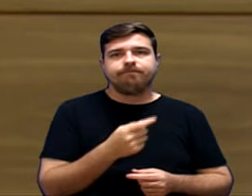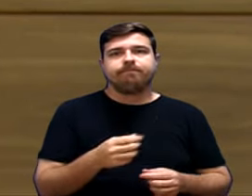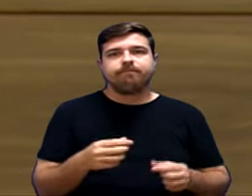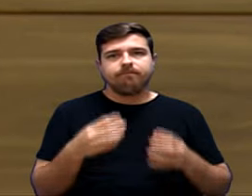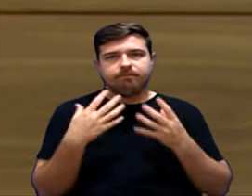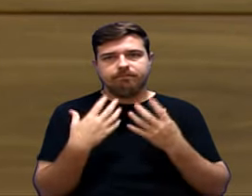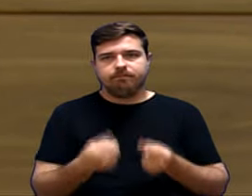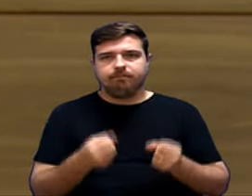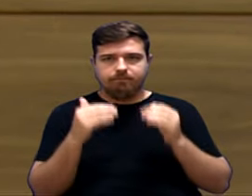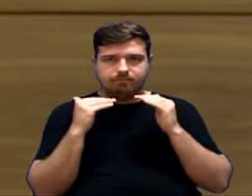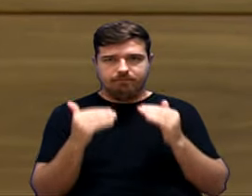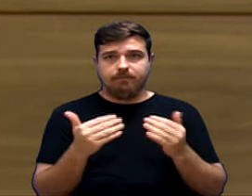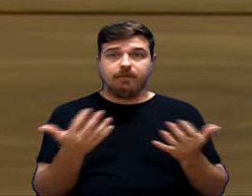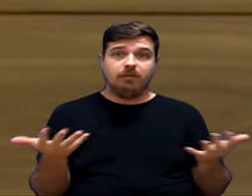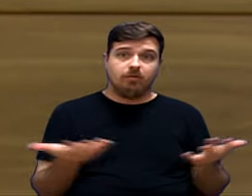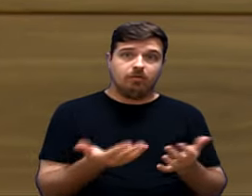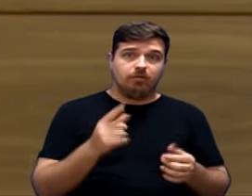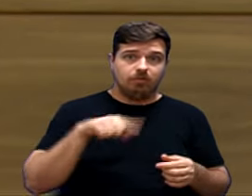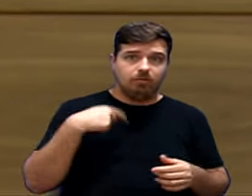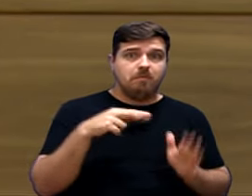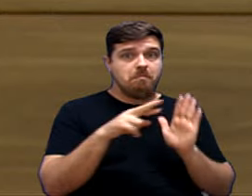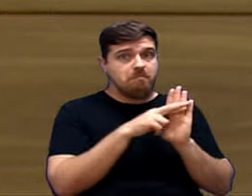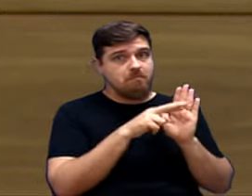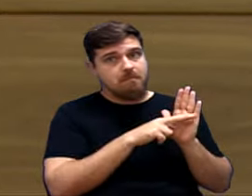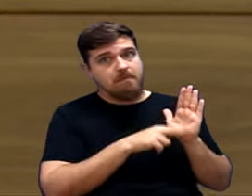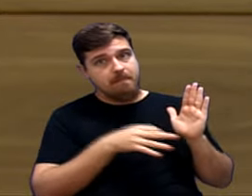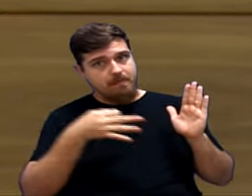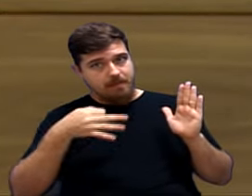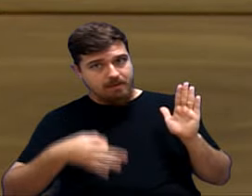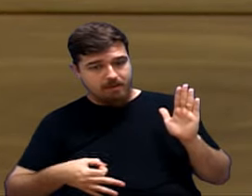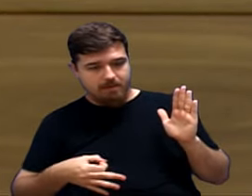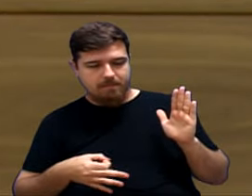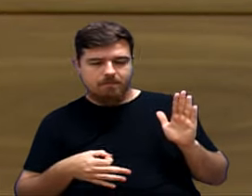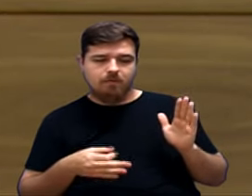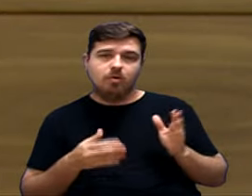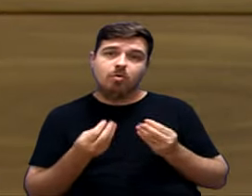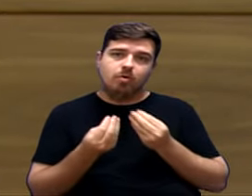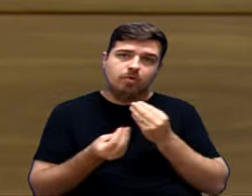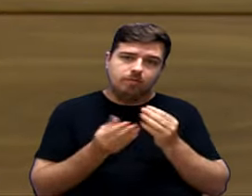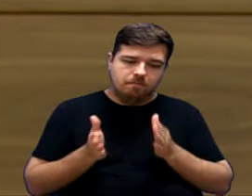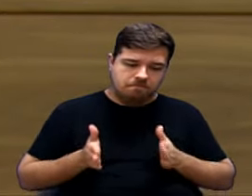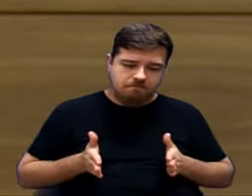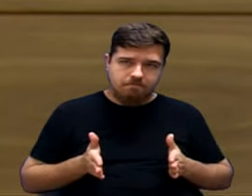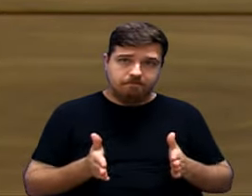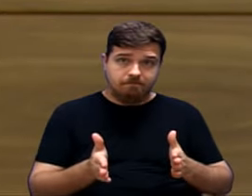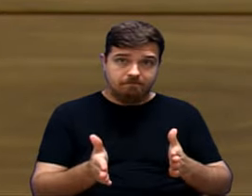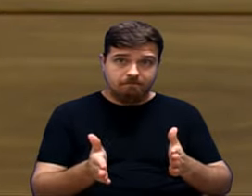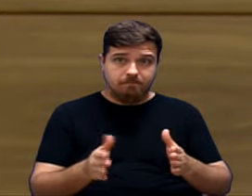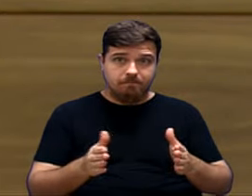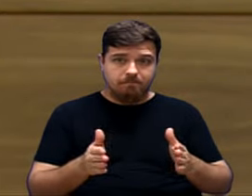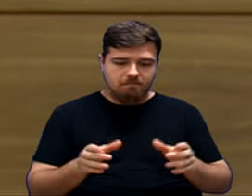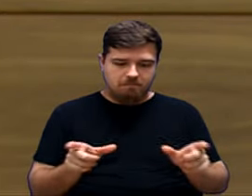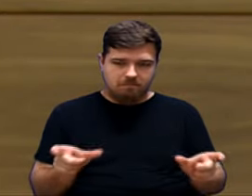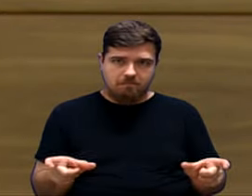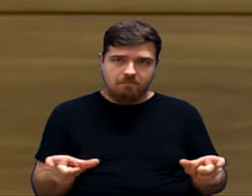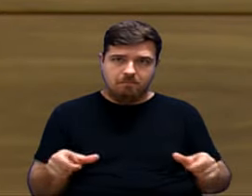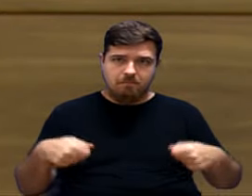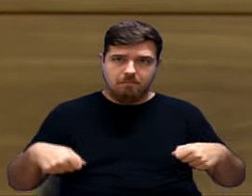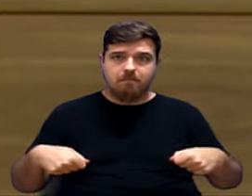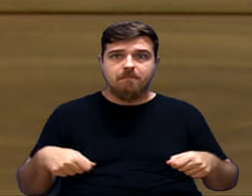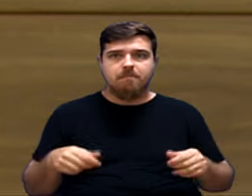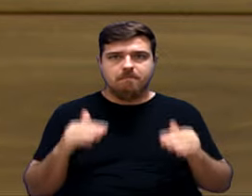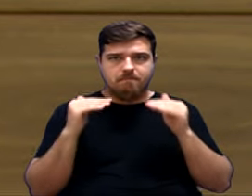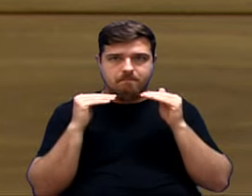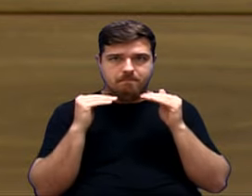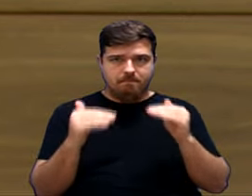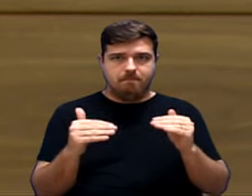então a gente tá trazendo algumas definições né então a ideia Nossa é trazer alguma definição que na hora de aplicar principalmente